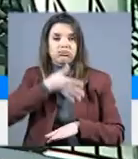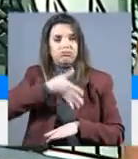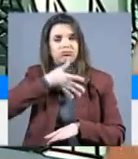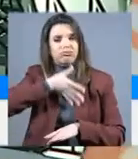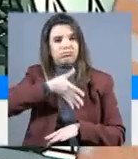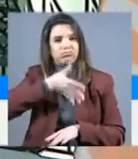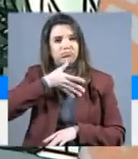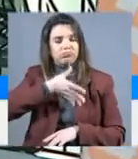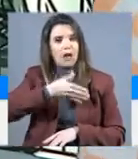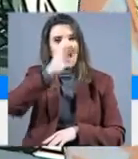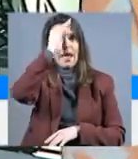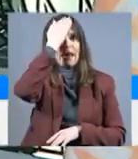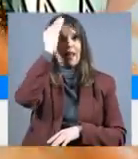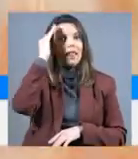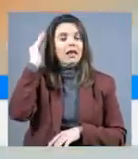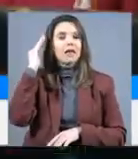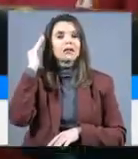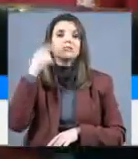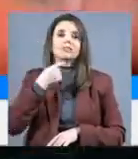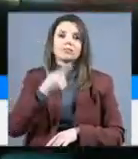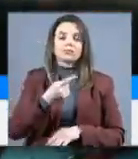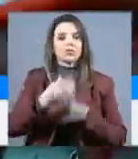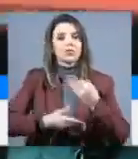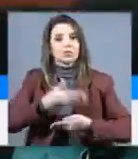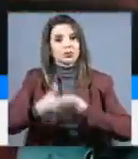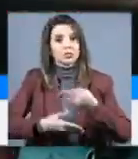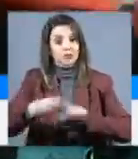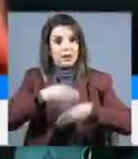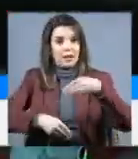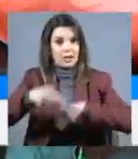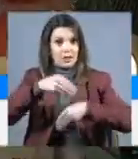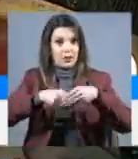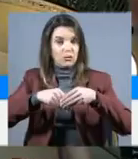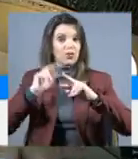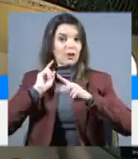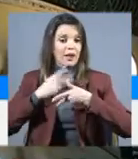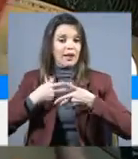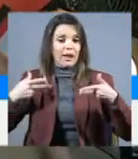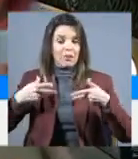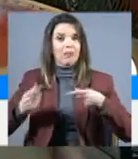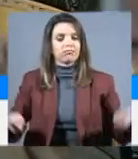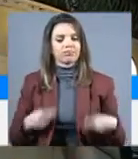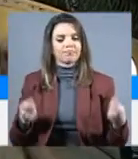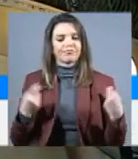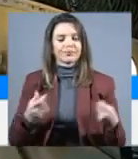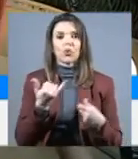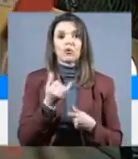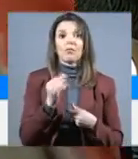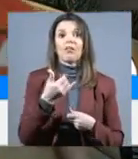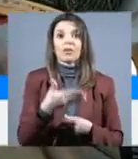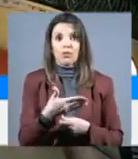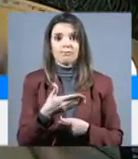que Pedro Calado fez durante a campanha para as eleições autárquicas de 2021. Calado